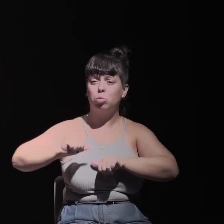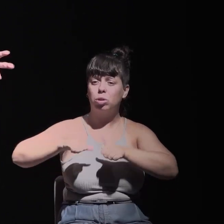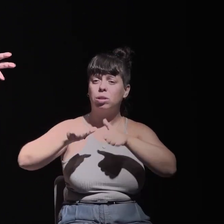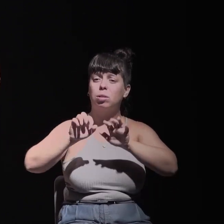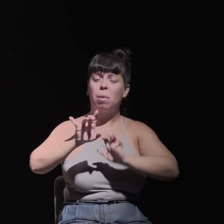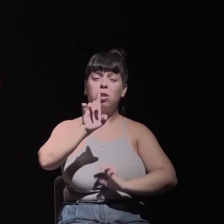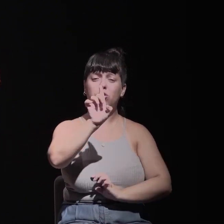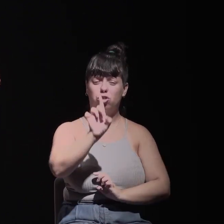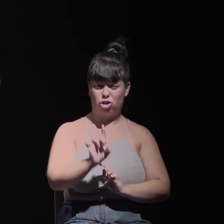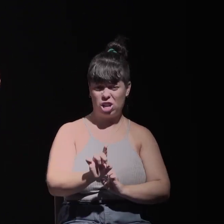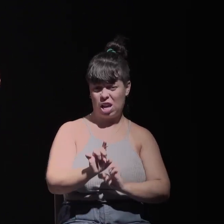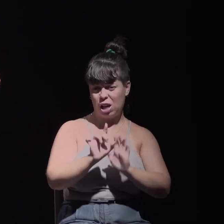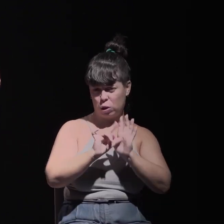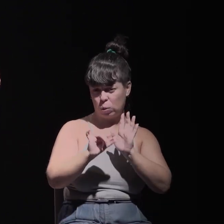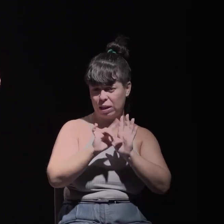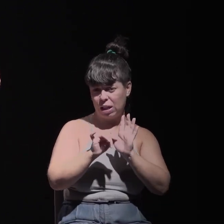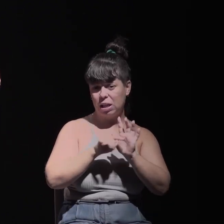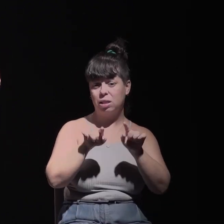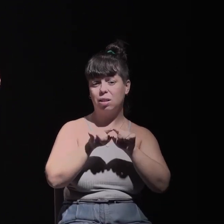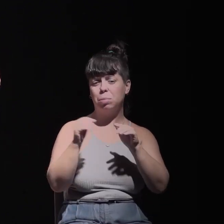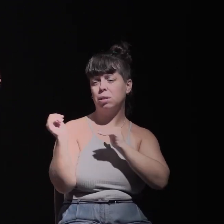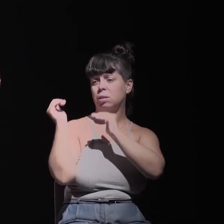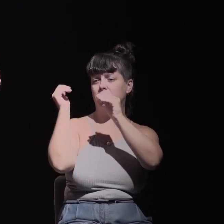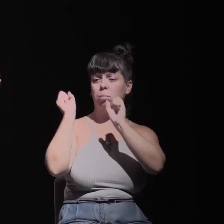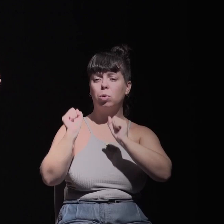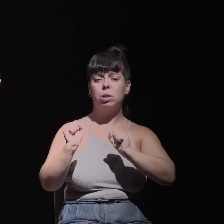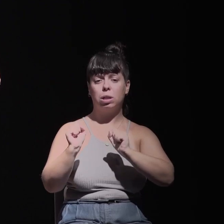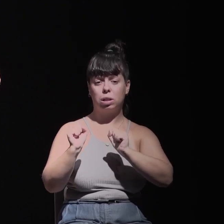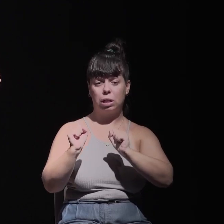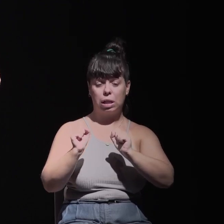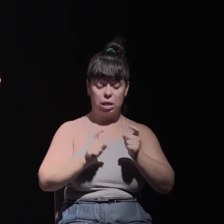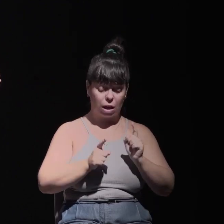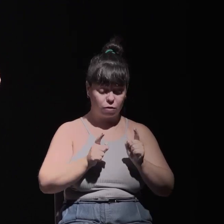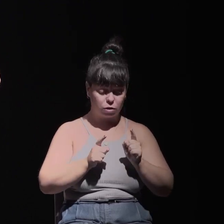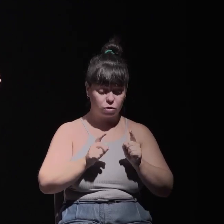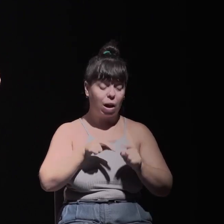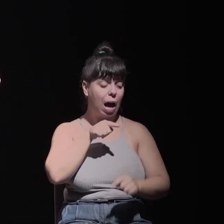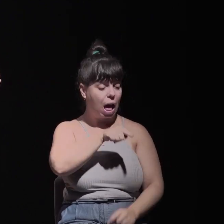direito e nas instâncias de poder do Brasil são entendidas como homens.